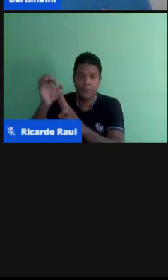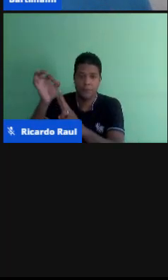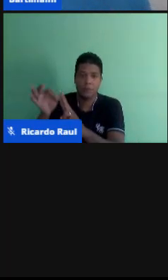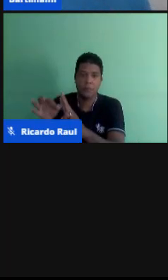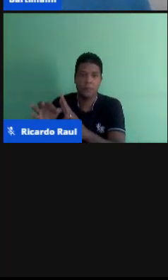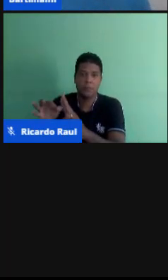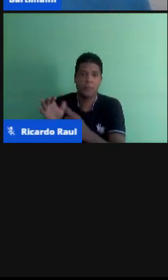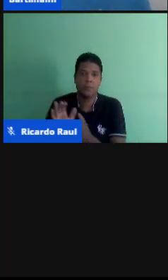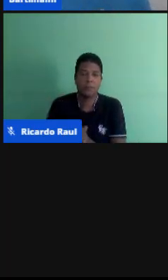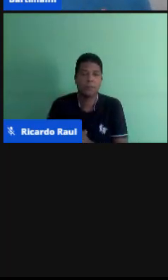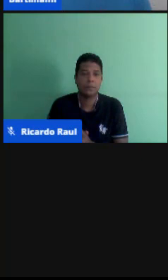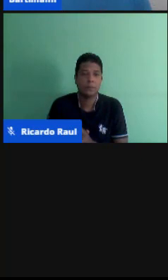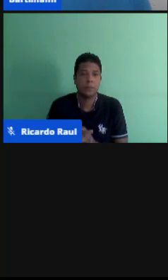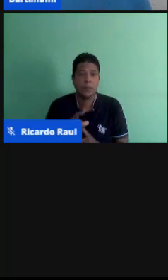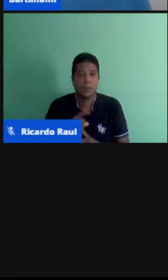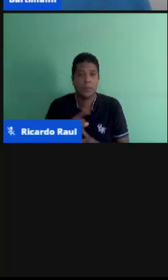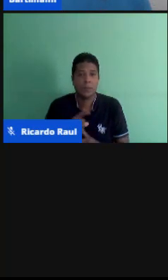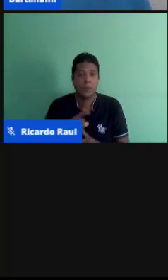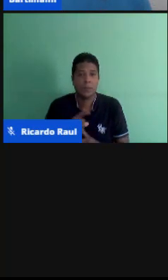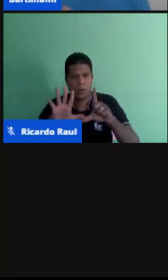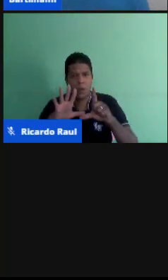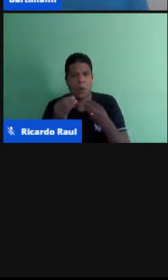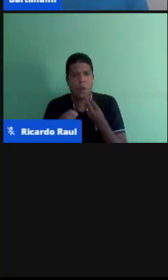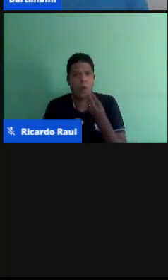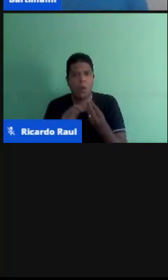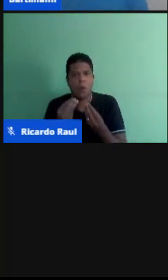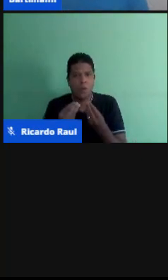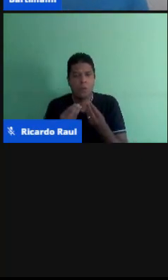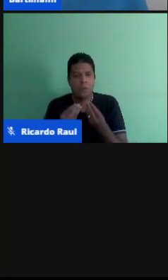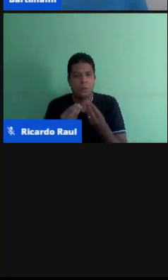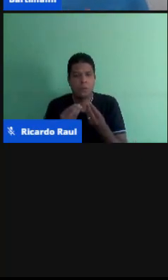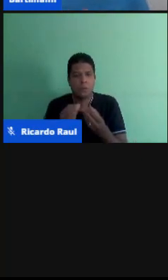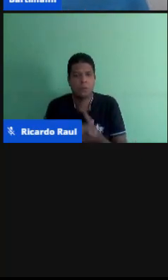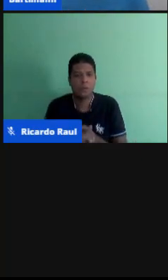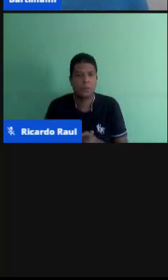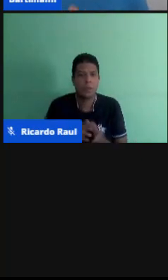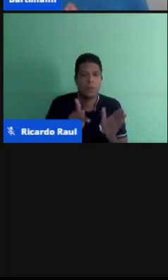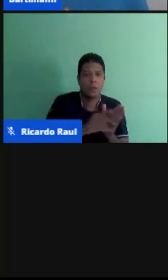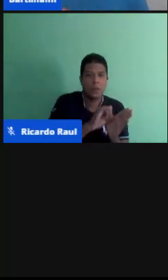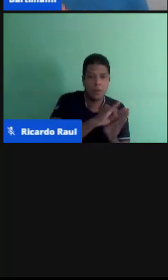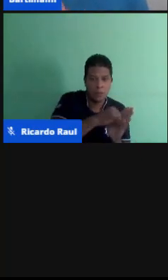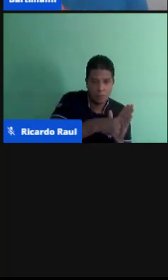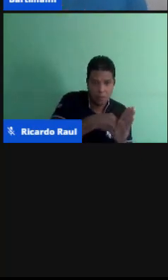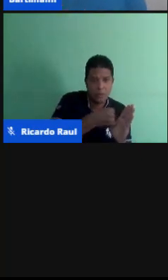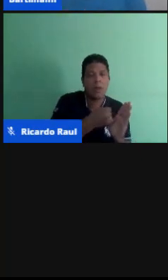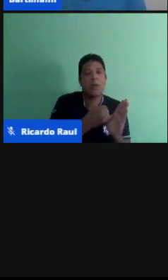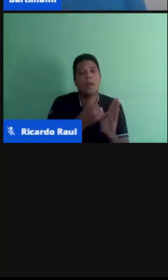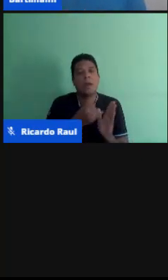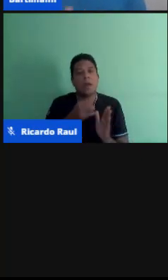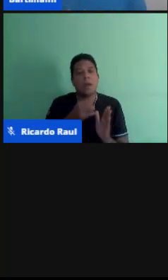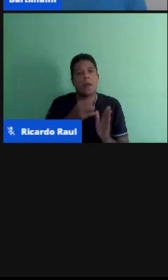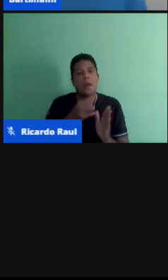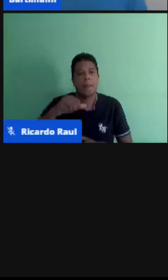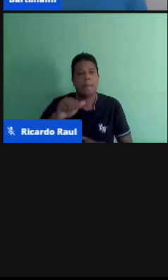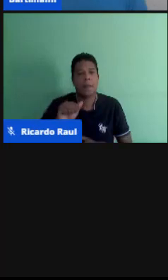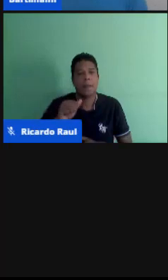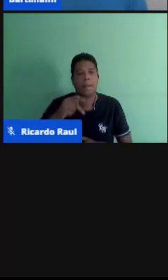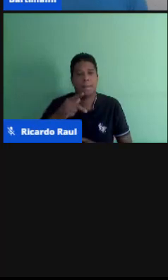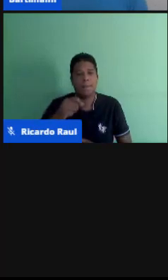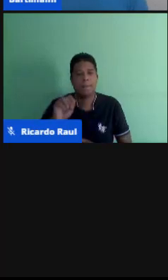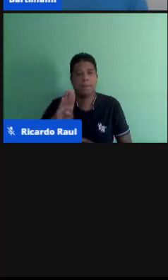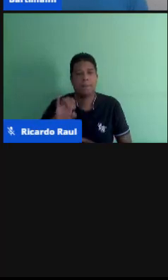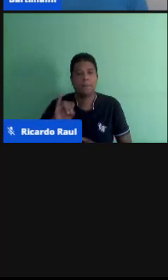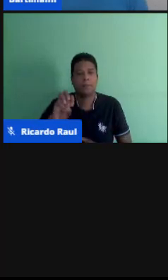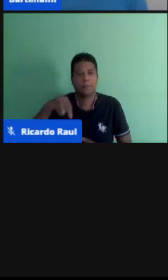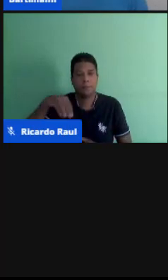fonte. Inclusive, na tela, você está vendo como citar o projeto. É um projeto MAP Biomas, coleção 5, por exemplo,